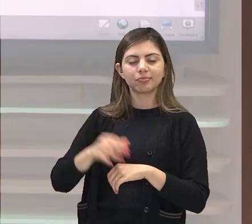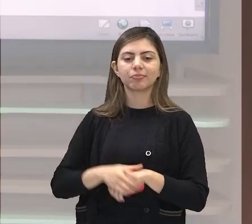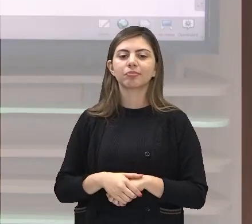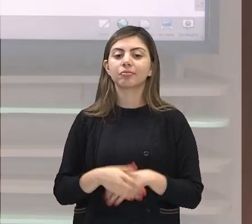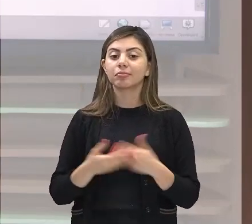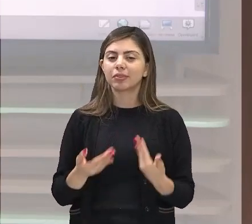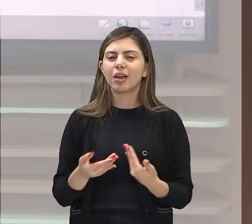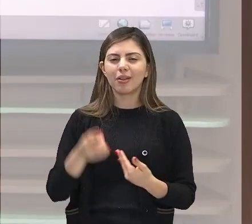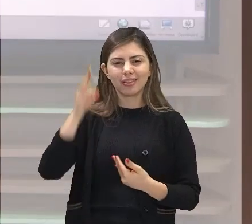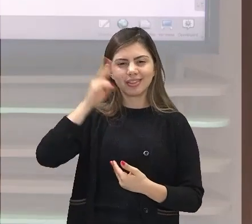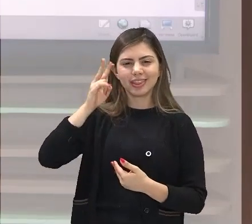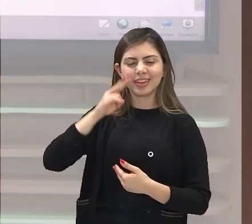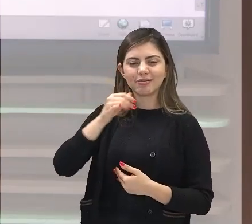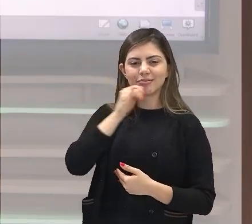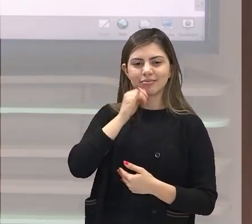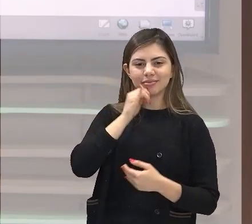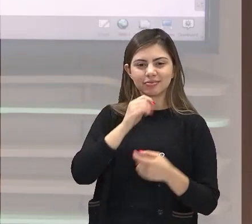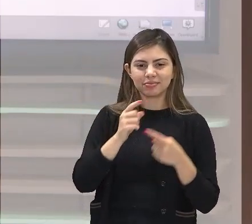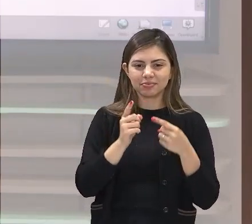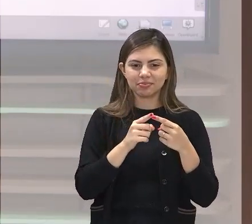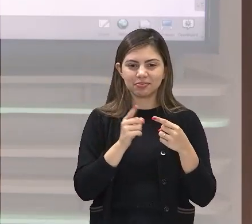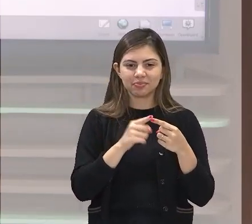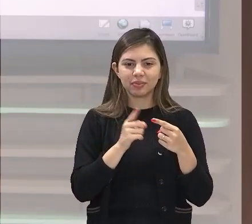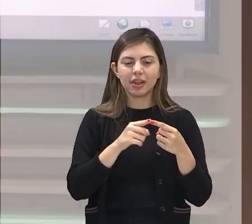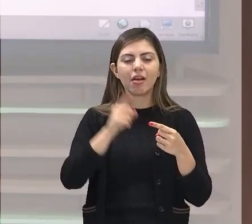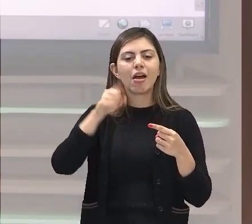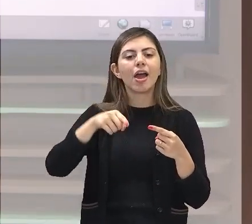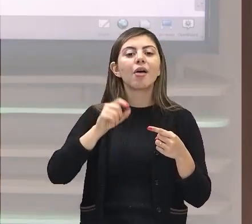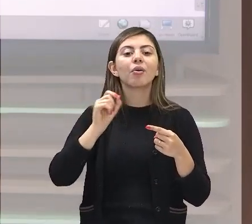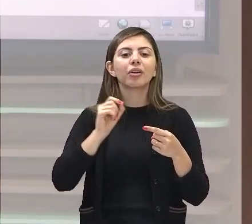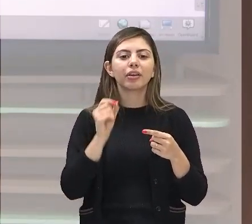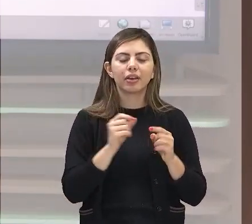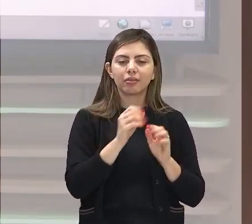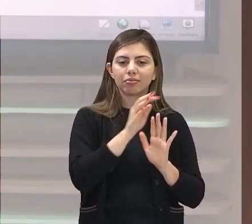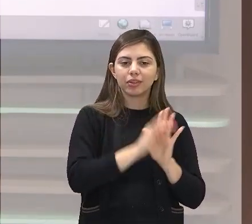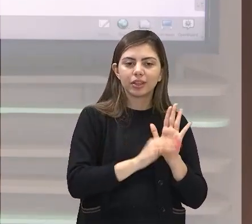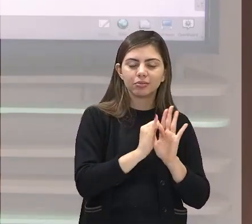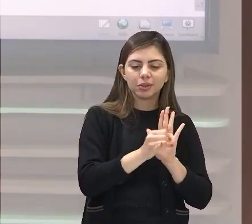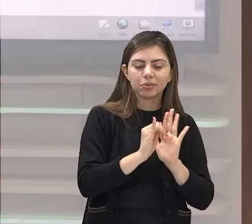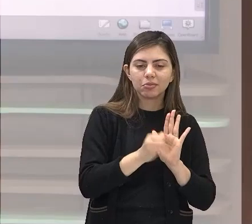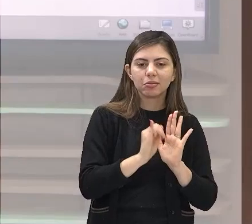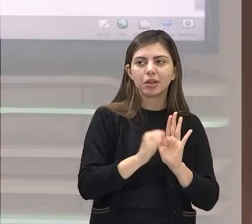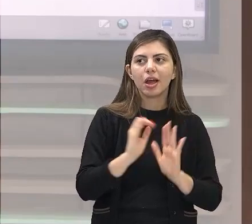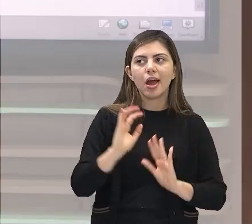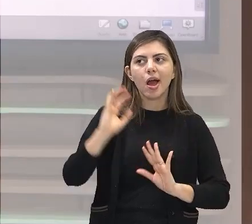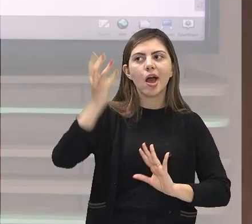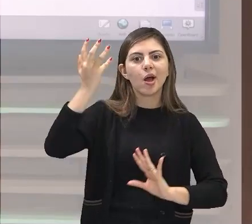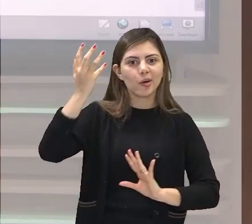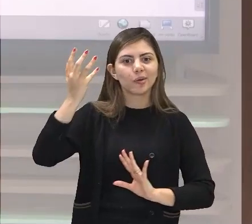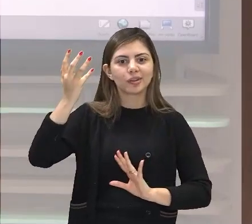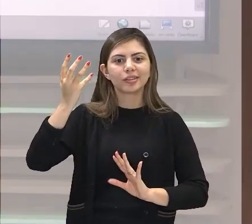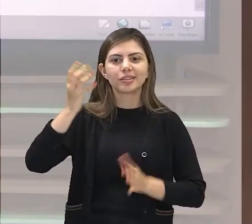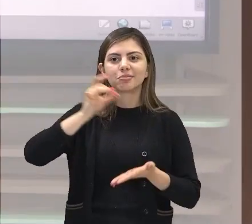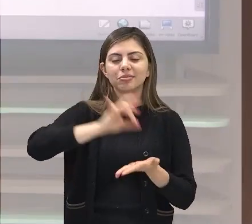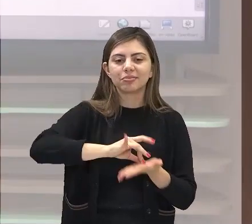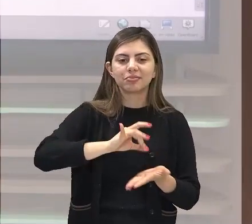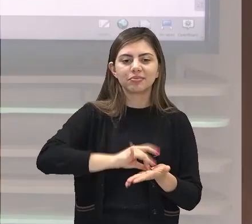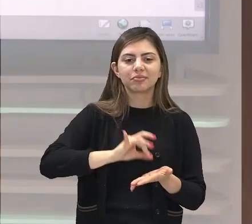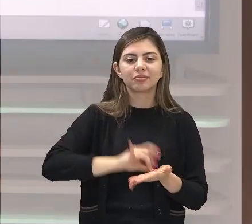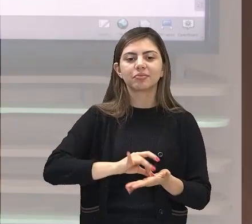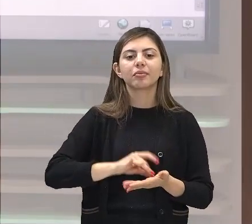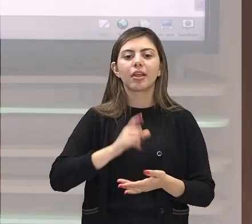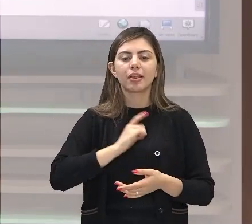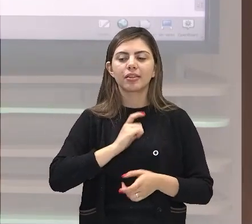exemplo número 1? Narração, porque estava narrando, contando, relatando um fato, um evento ocorrido, com